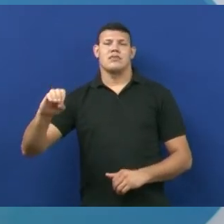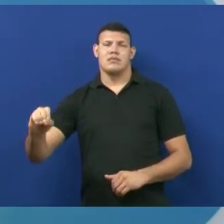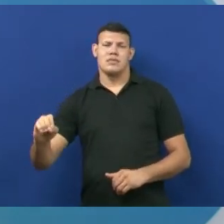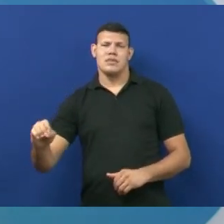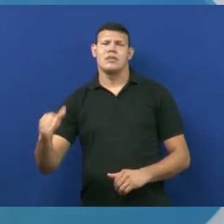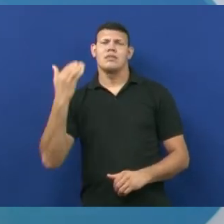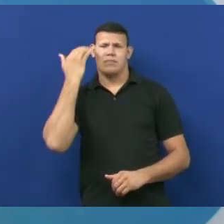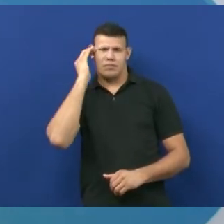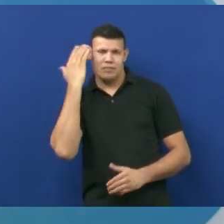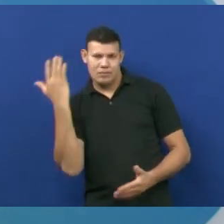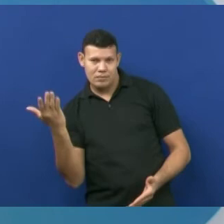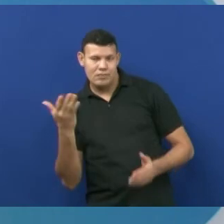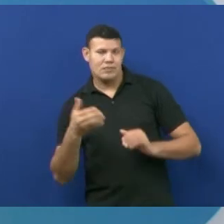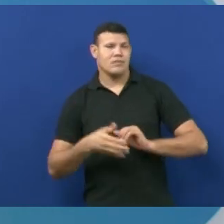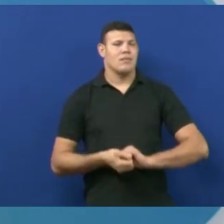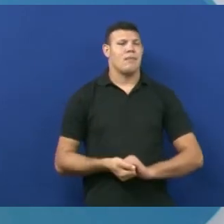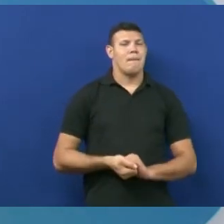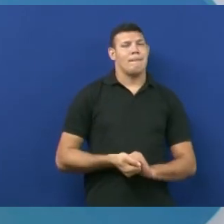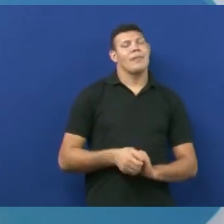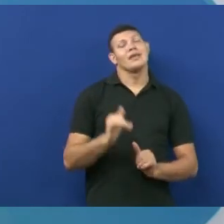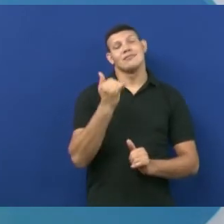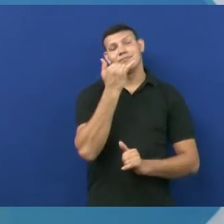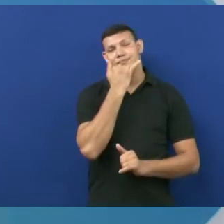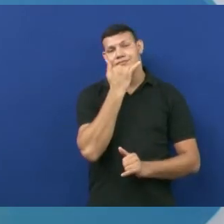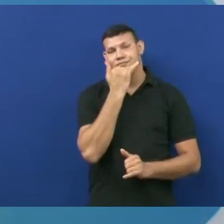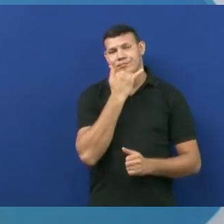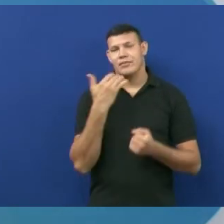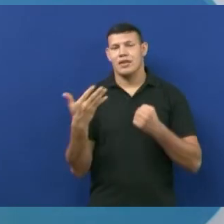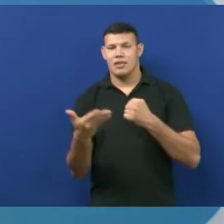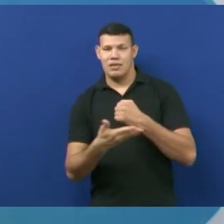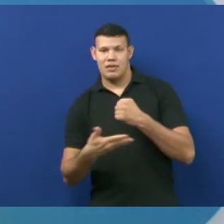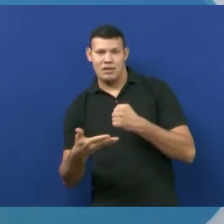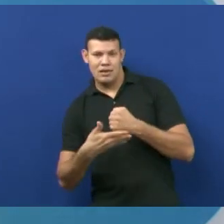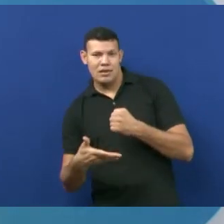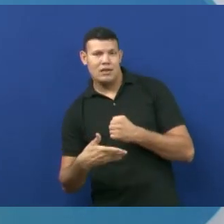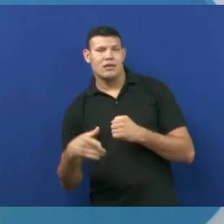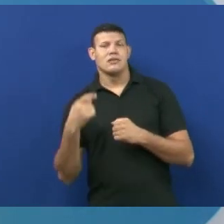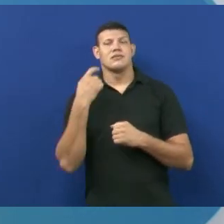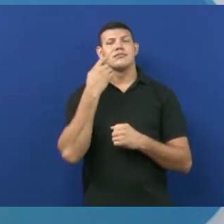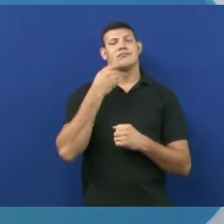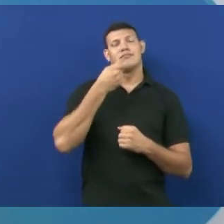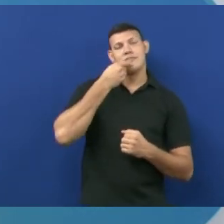e um outro seja um sendo uma base e o outro sendo um